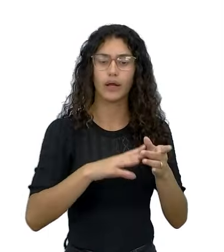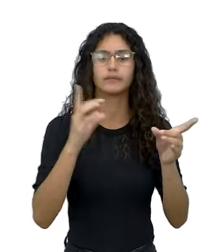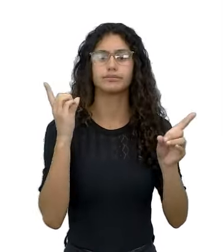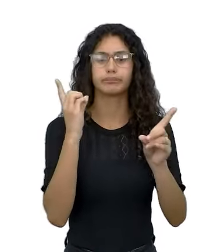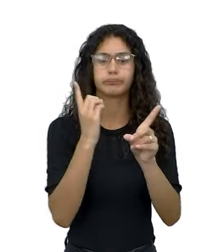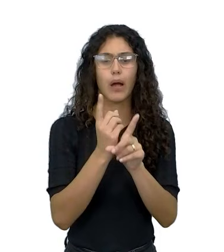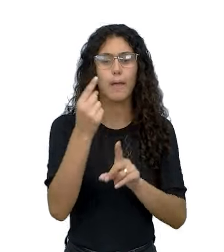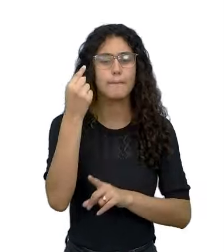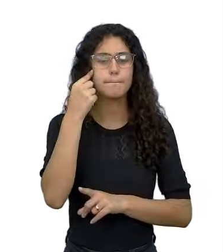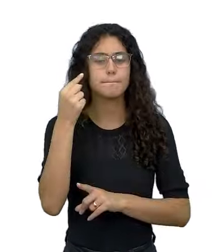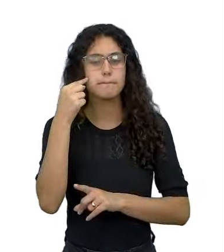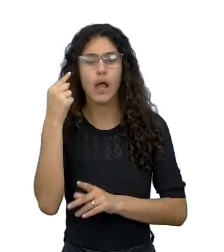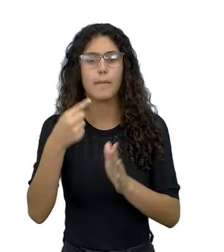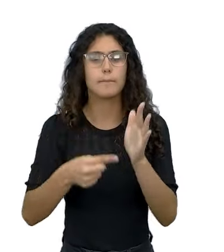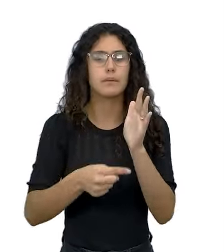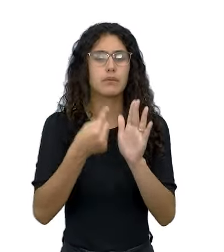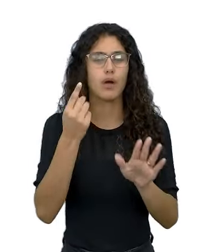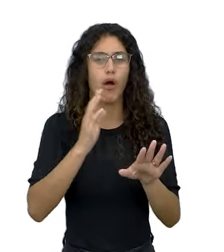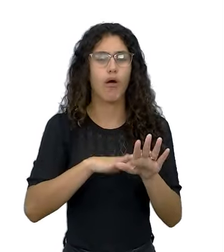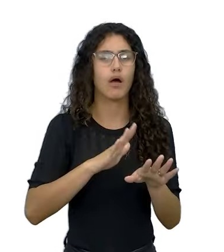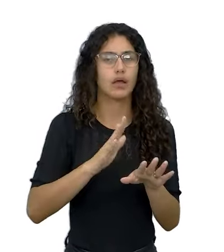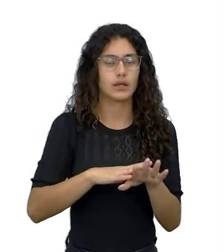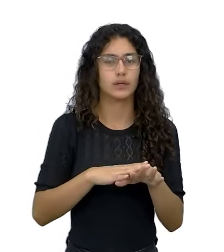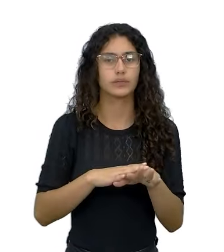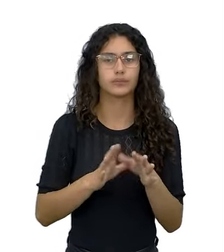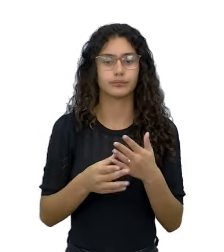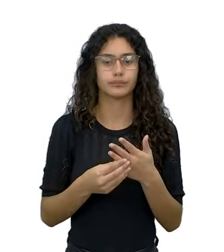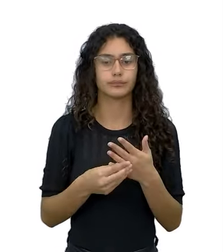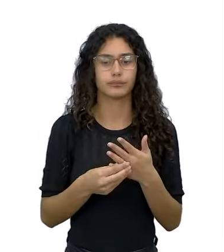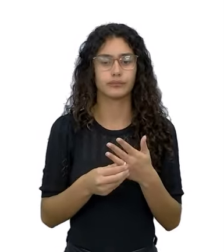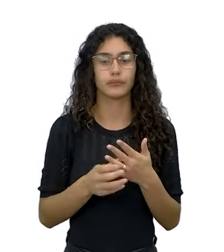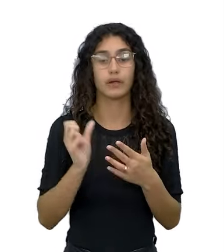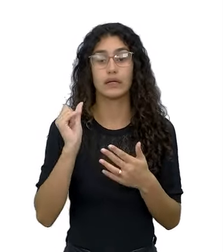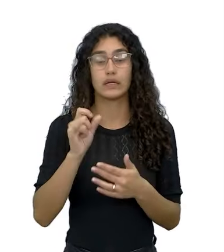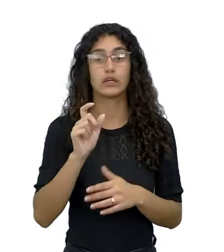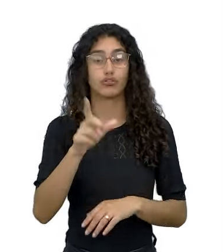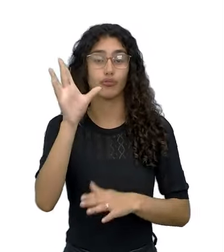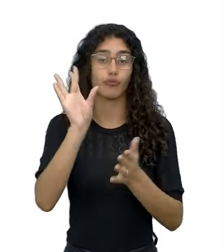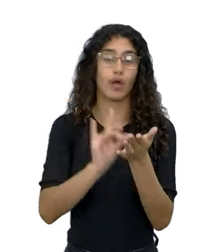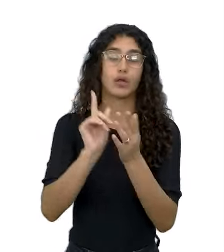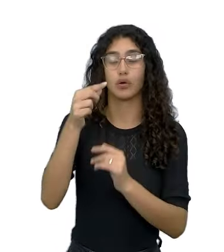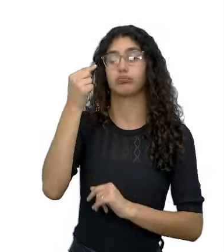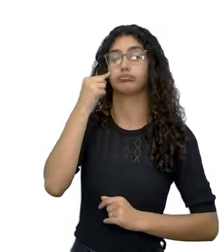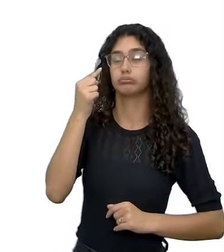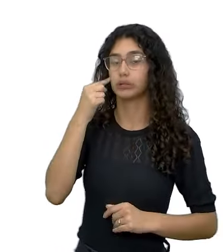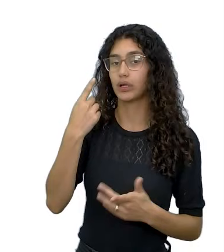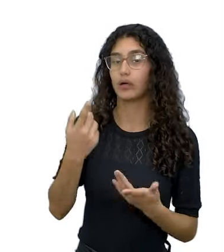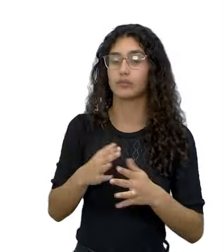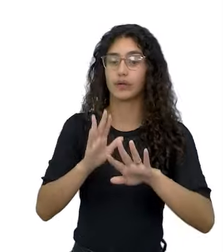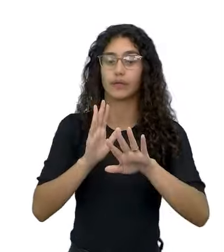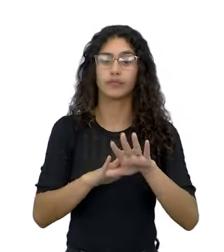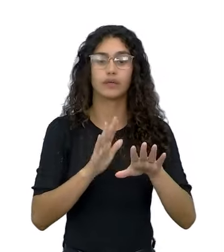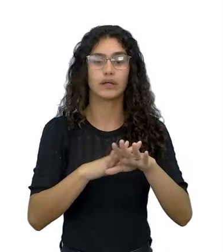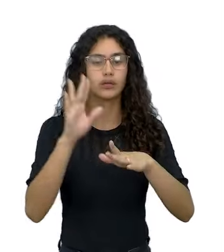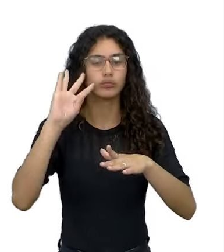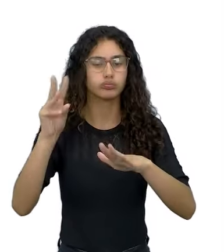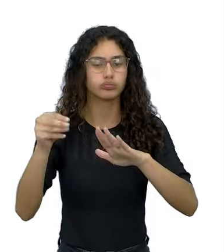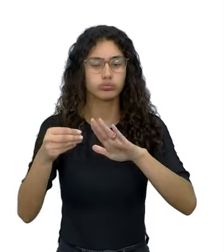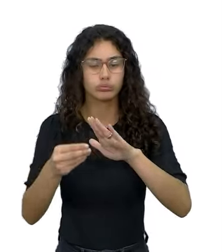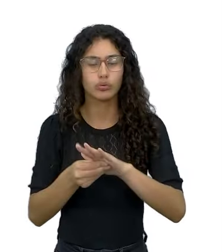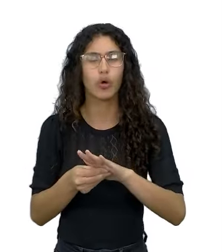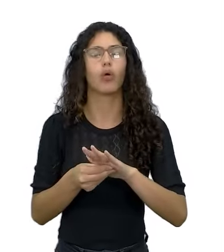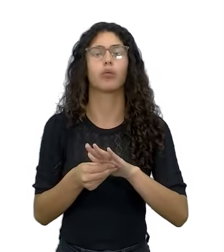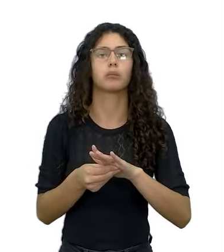Identificação da ideia principal, né, pode fazer comparação para ver se realmente era aquilo que eles estavam pensando, elaboração de resumos,